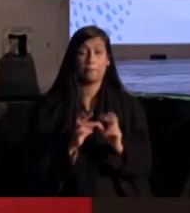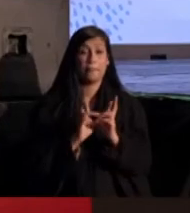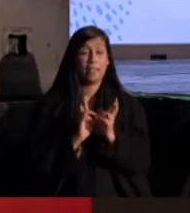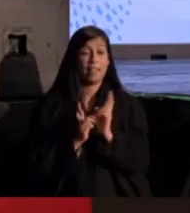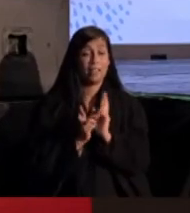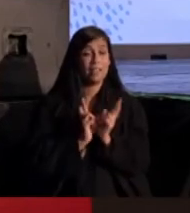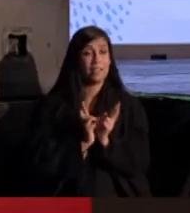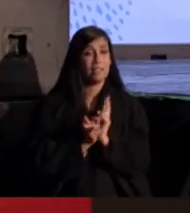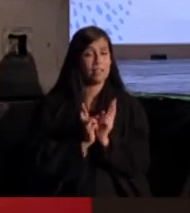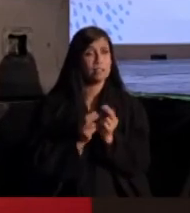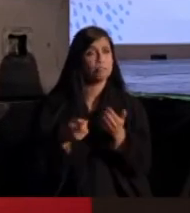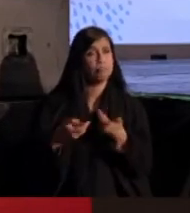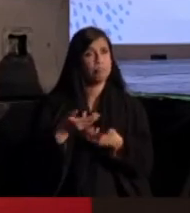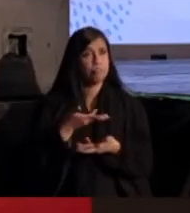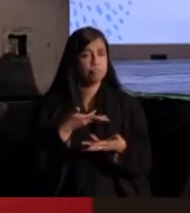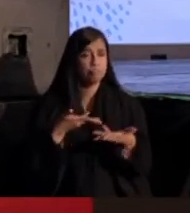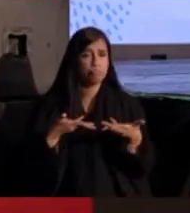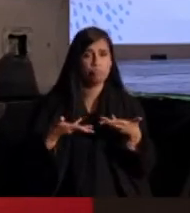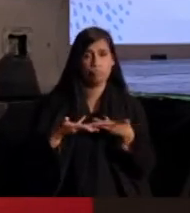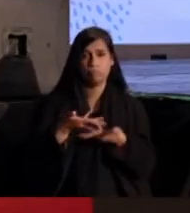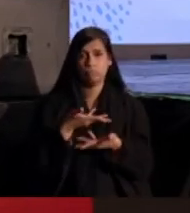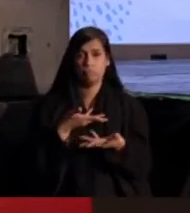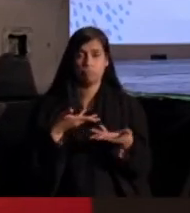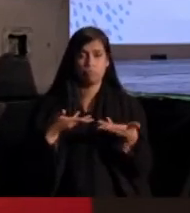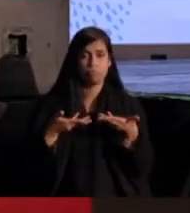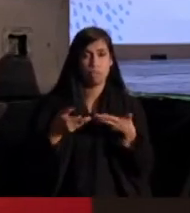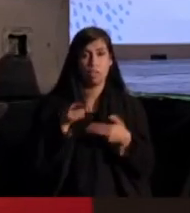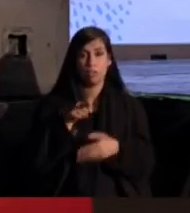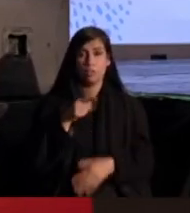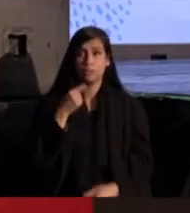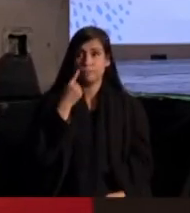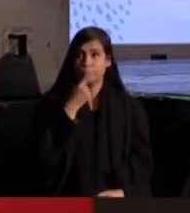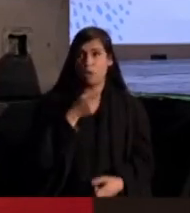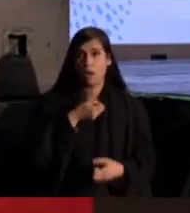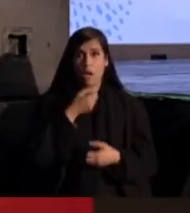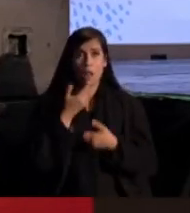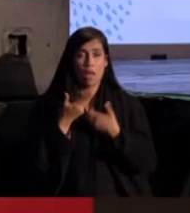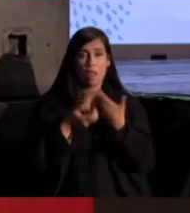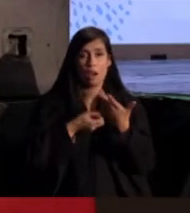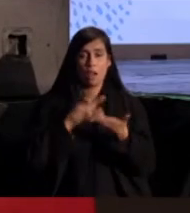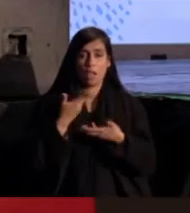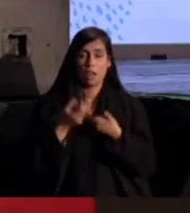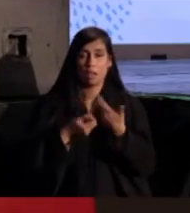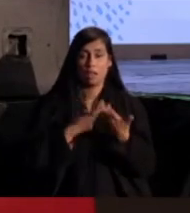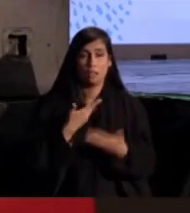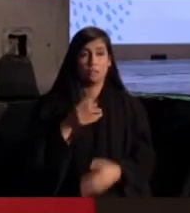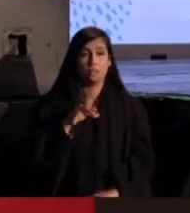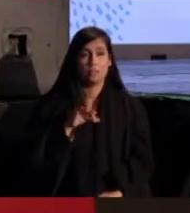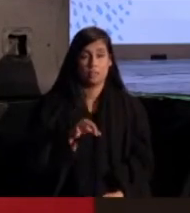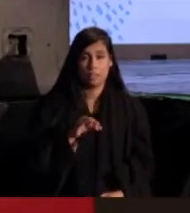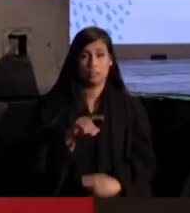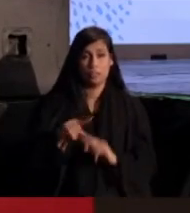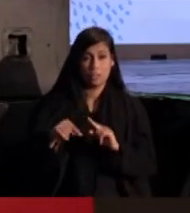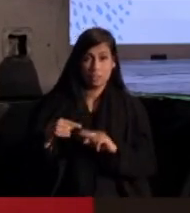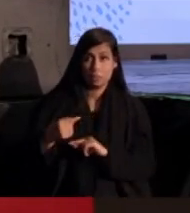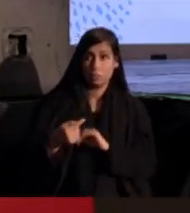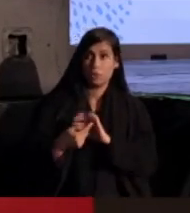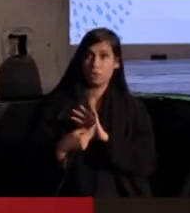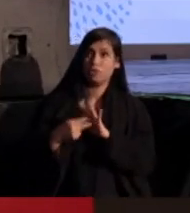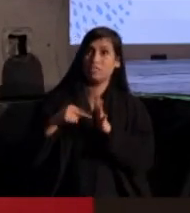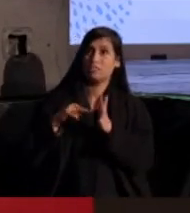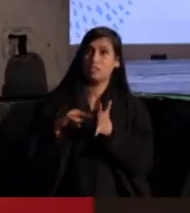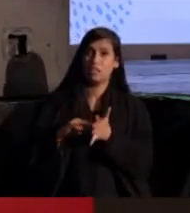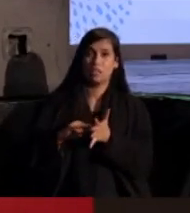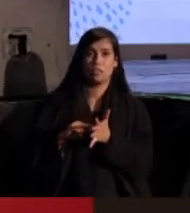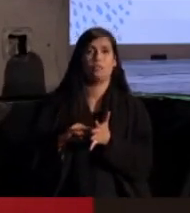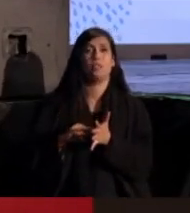sociais nas quais a boca intervém ou vem a ser o dispositivo apropriado, além de significar o pertencimento